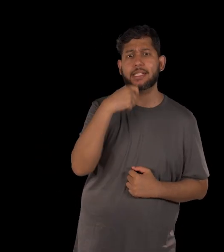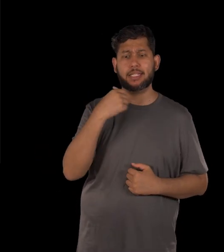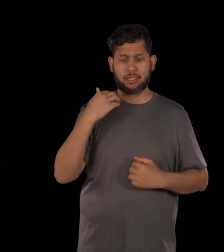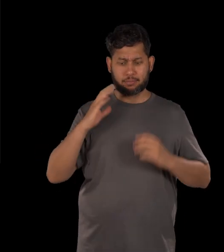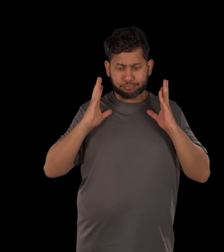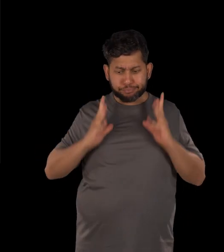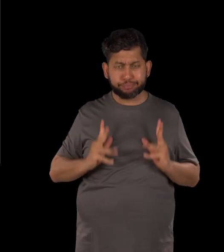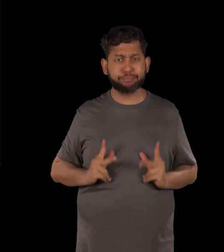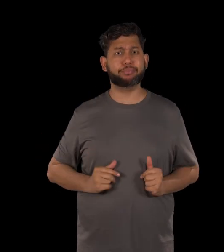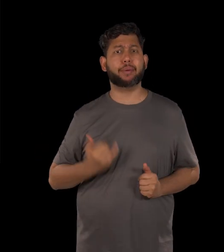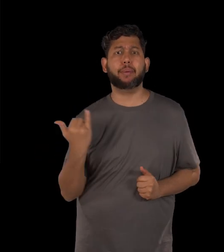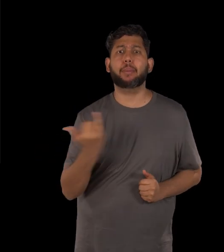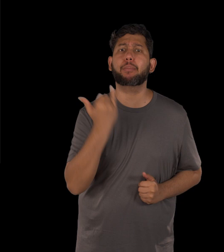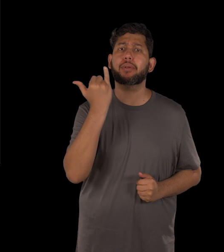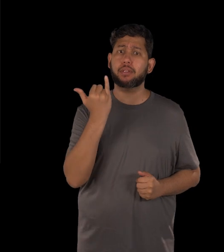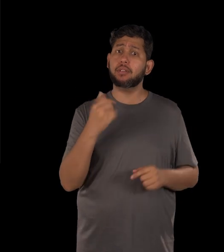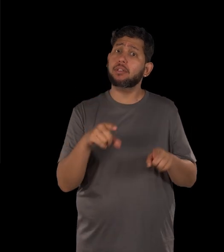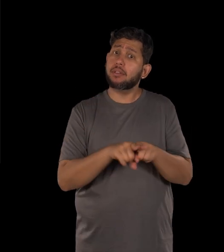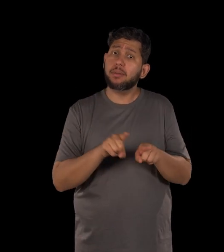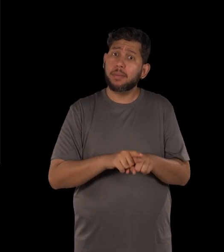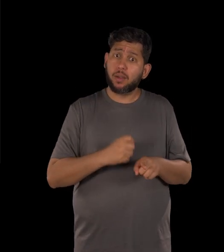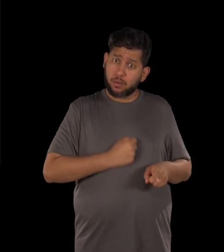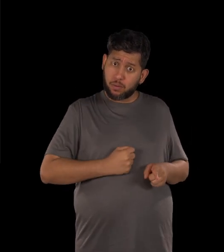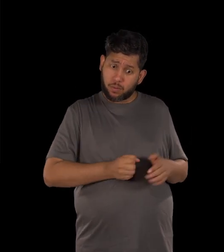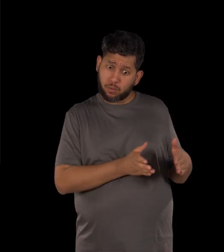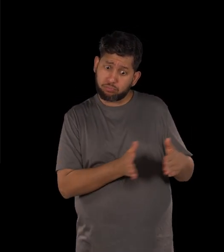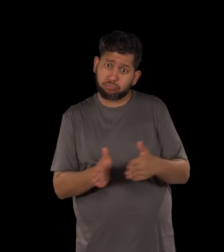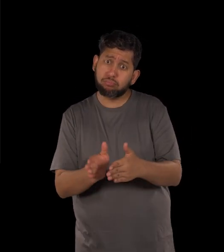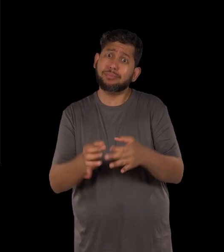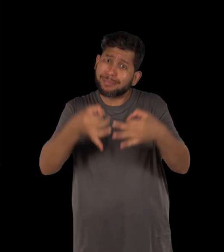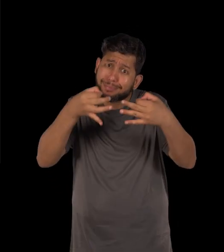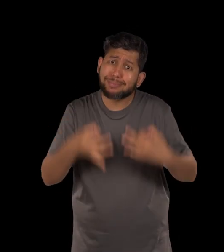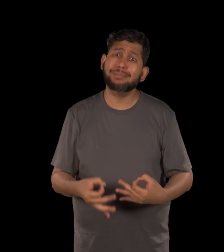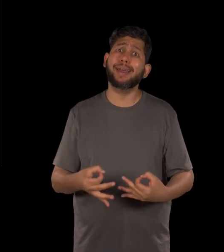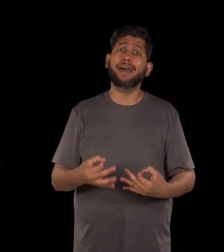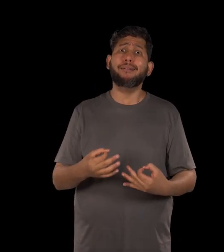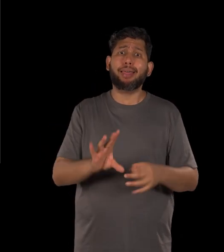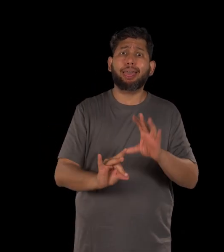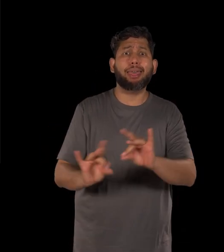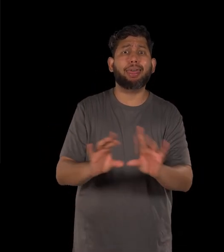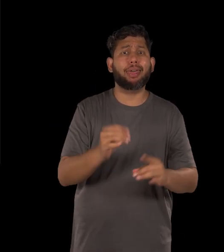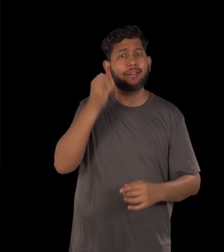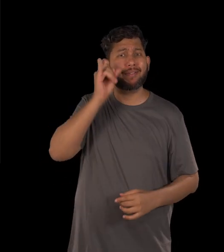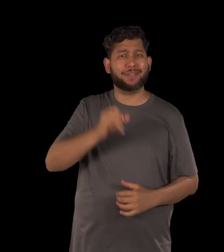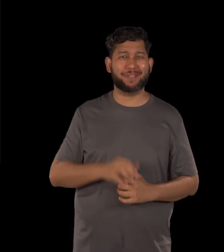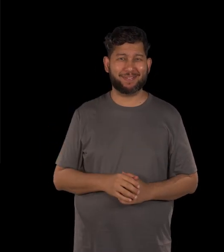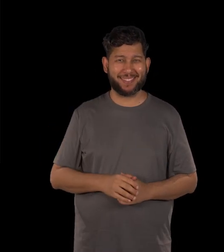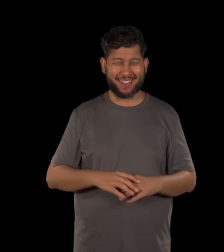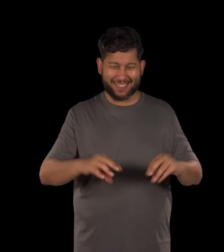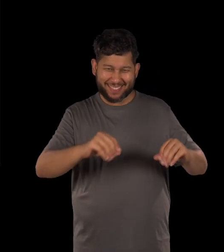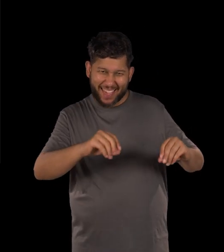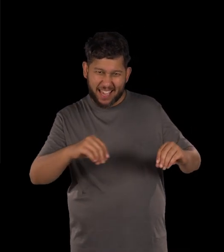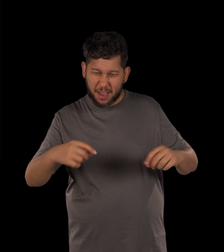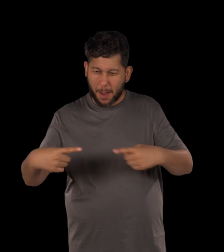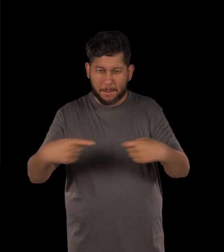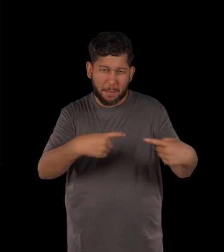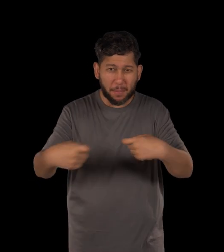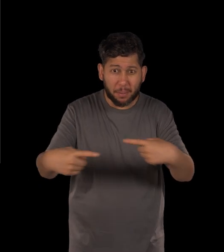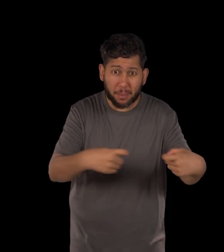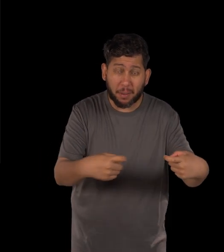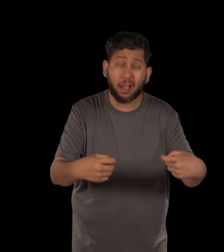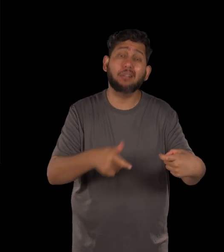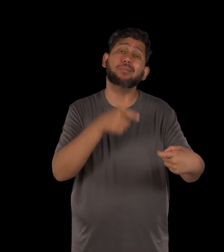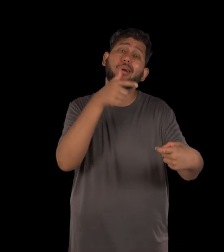pessoal, reforça o desenvolvimento das ideias de saneamento. Com as batalhas por territórios, a presença de médicos